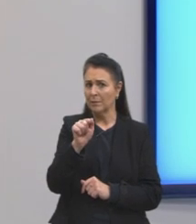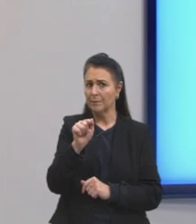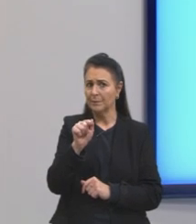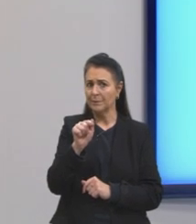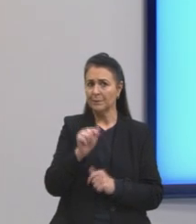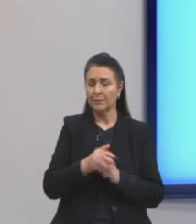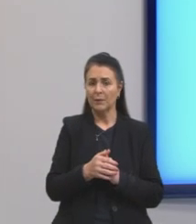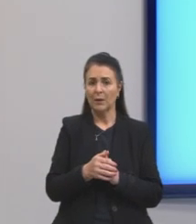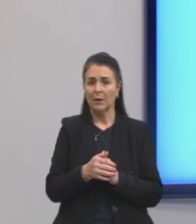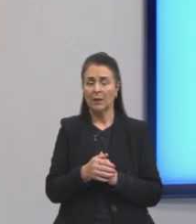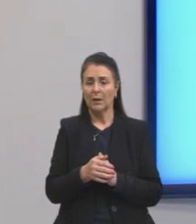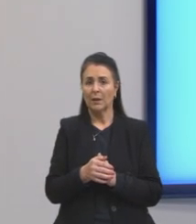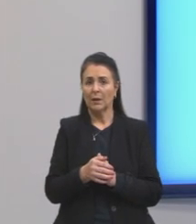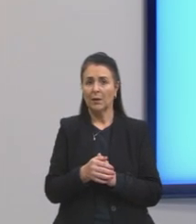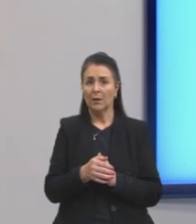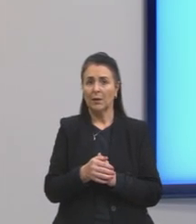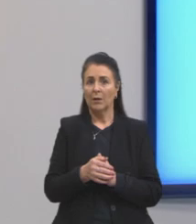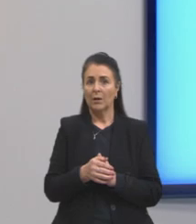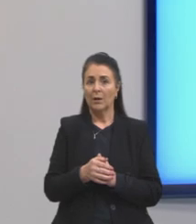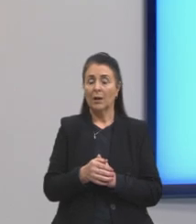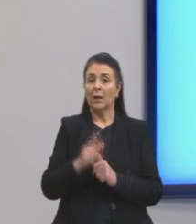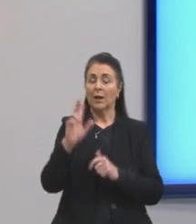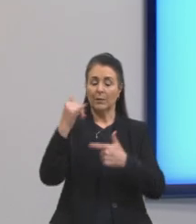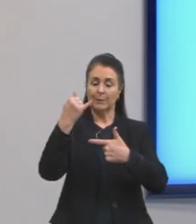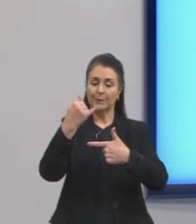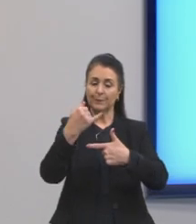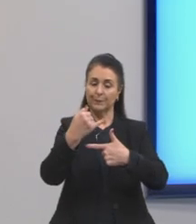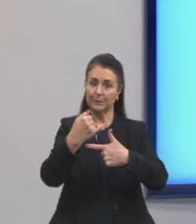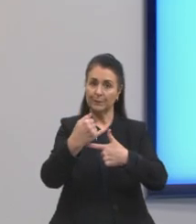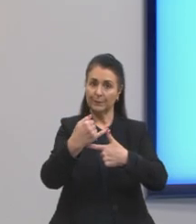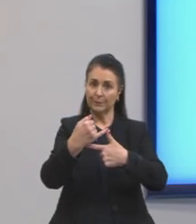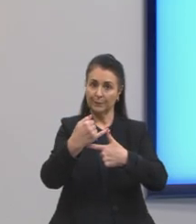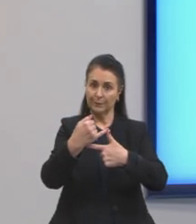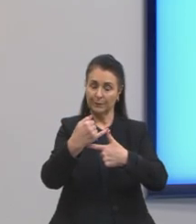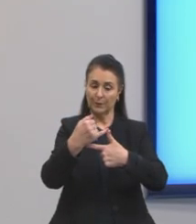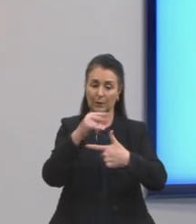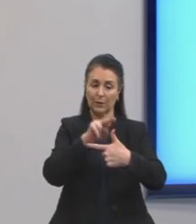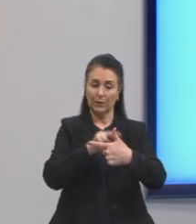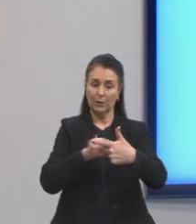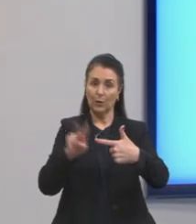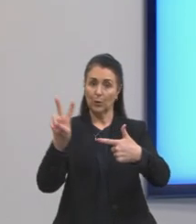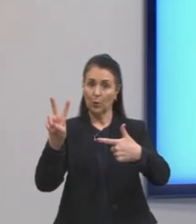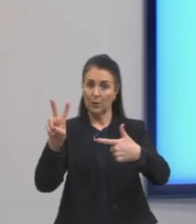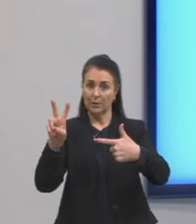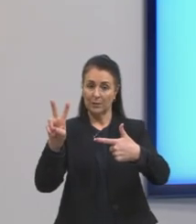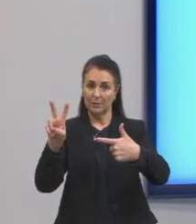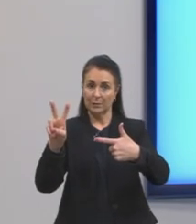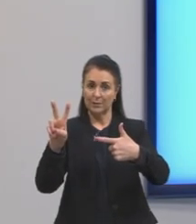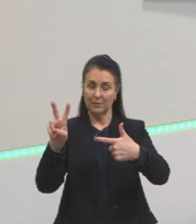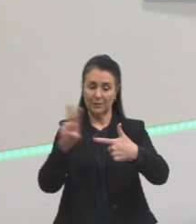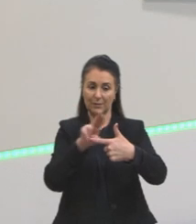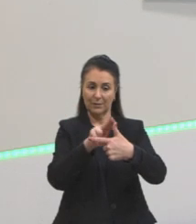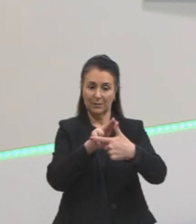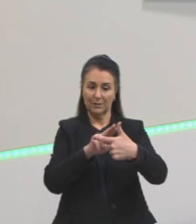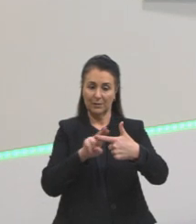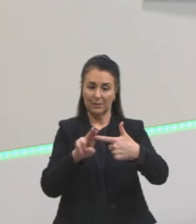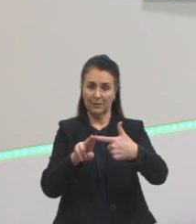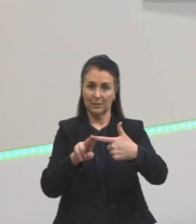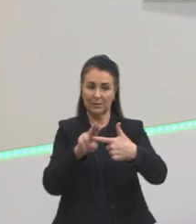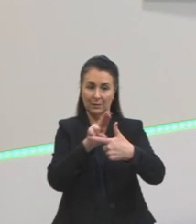que eu tendo a hipotenusa e os dois catetos ou melhor eu